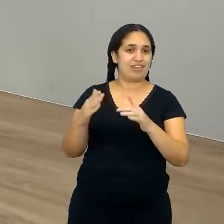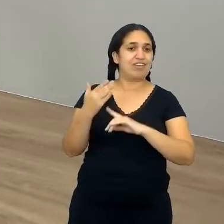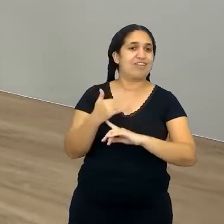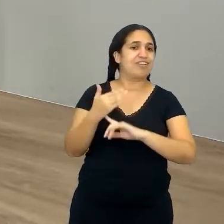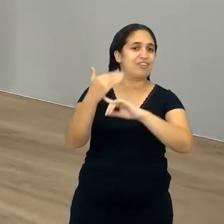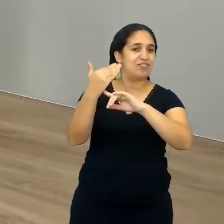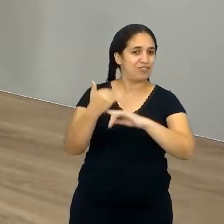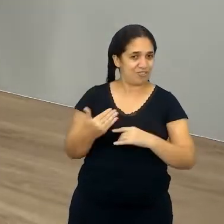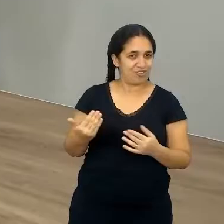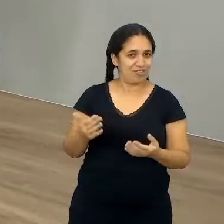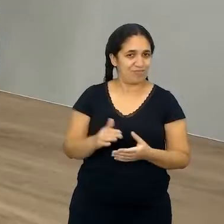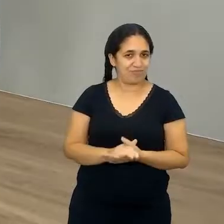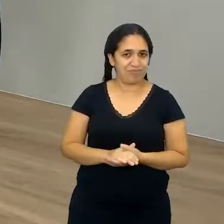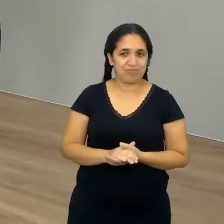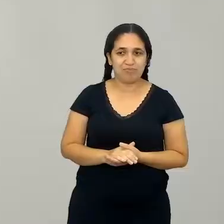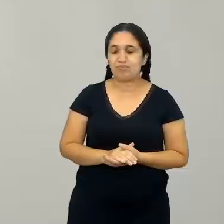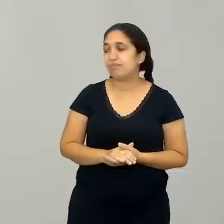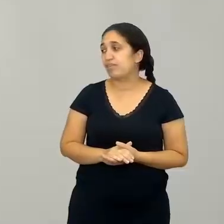tecnológica?